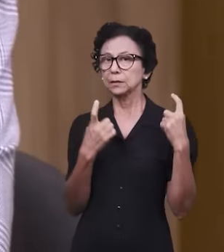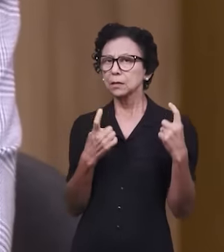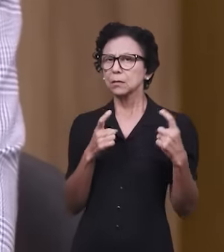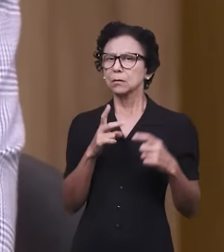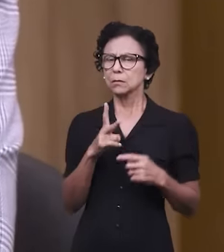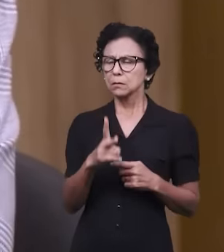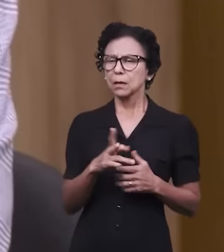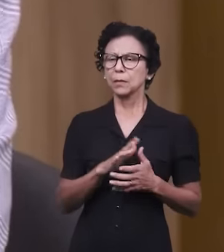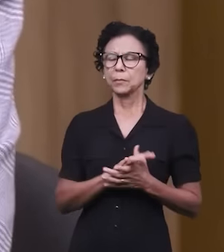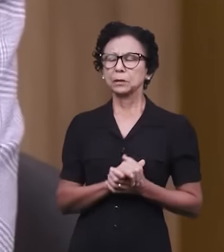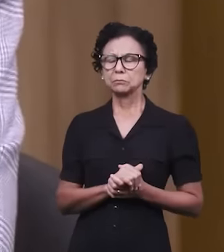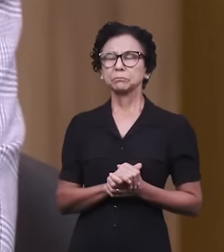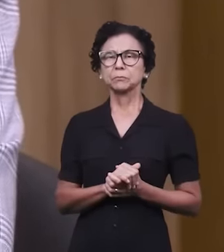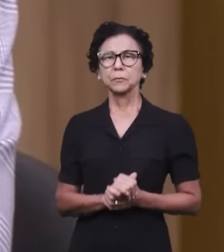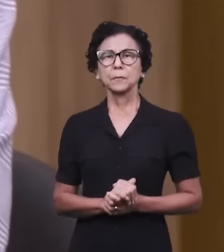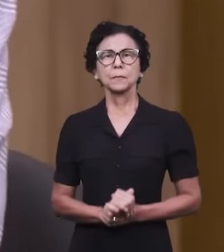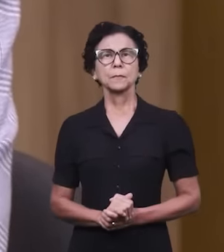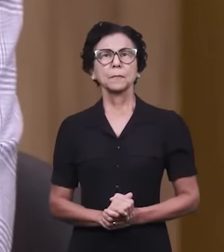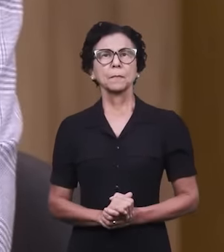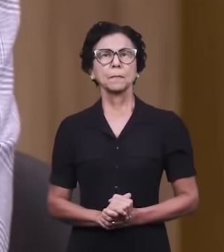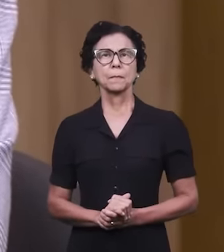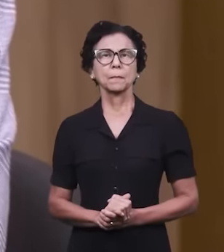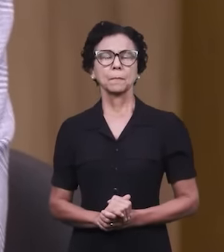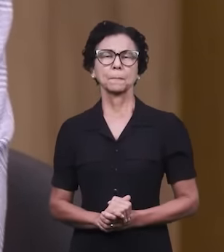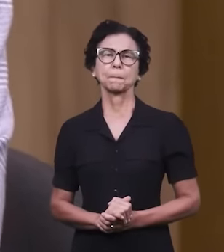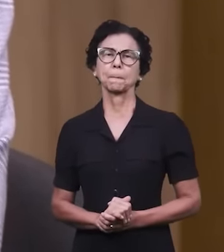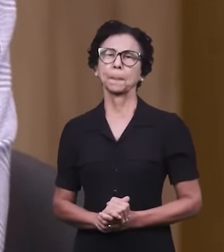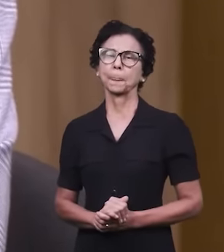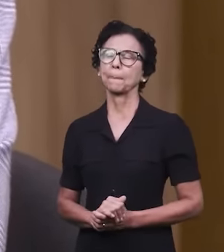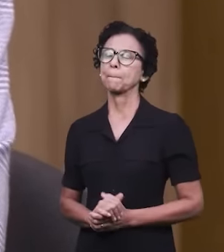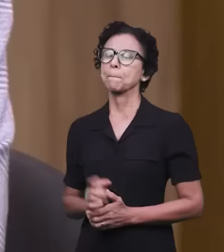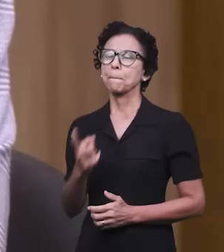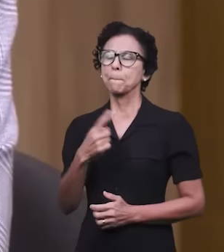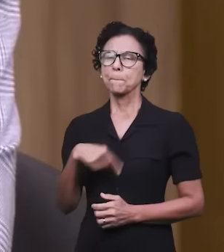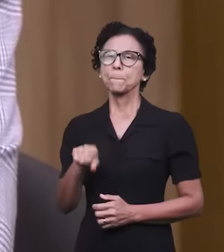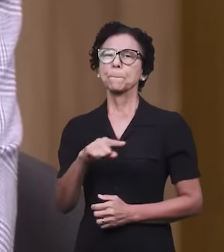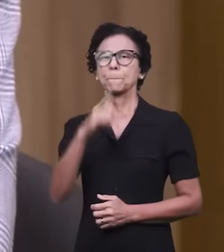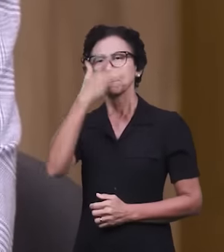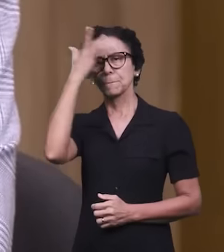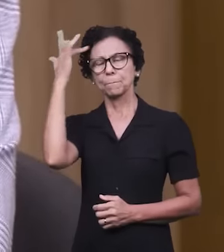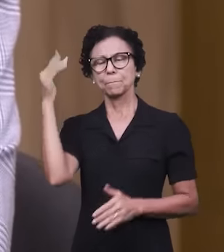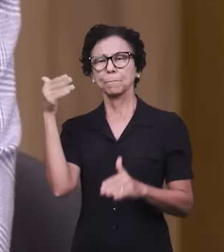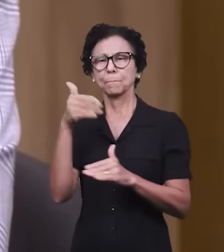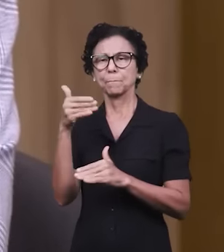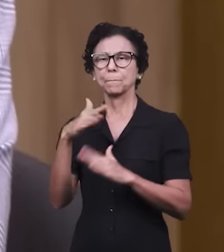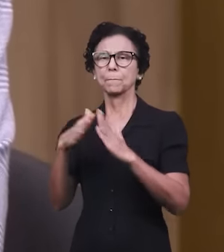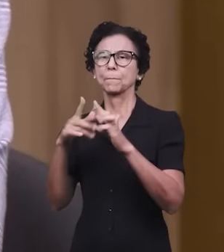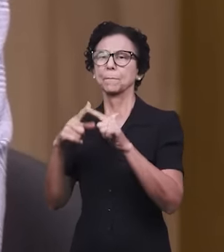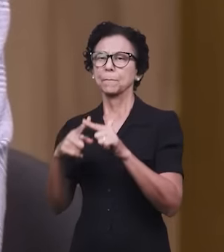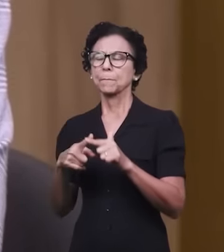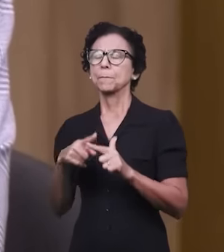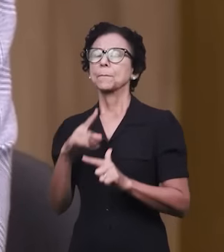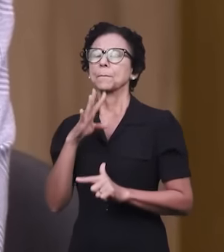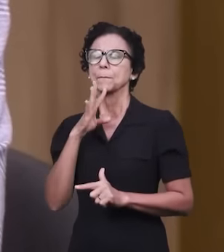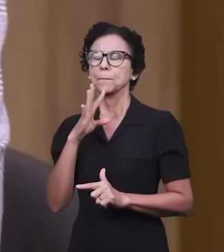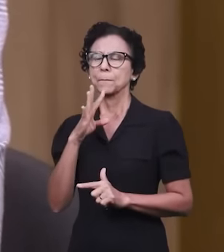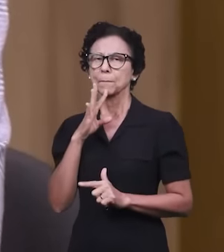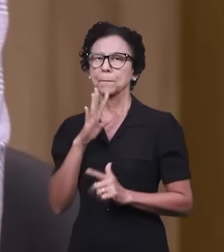Nós tivemos sempre tudo isso muito aberto para os nossos membros. Então a igreja, ela